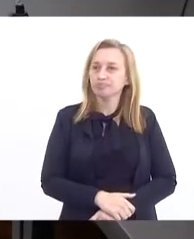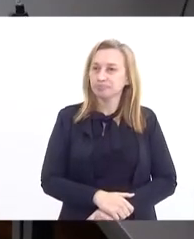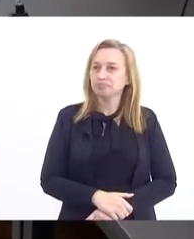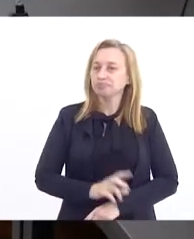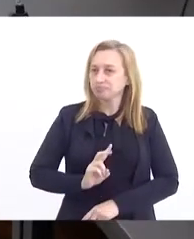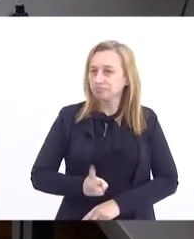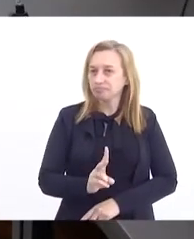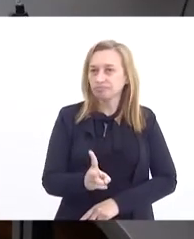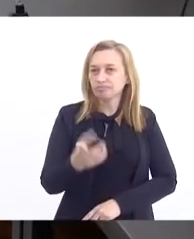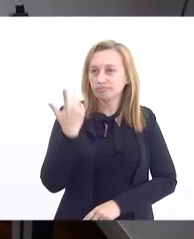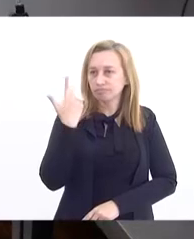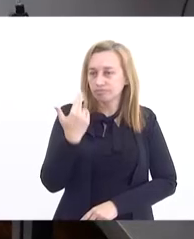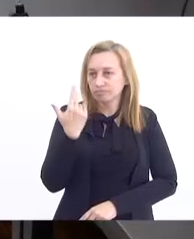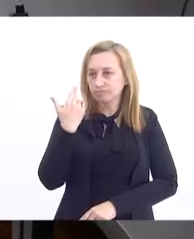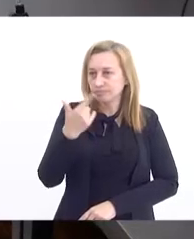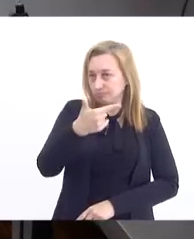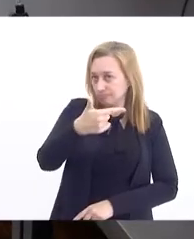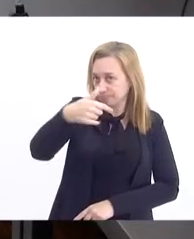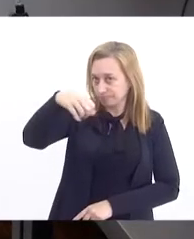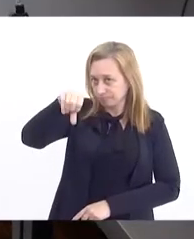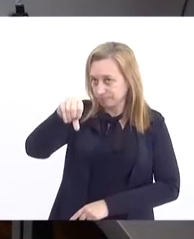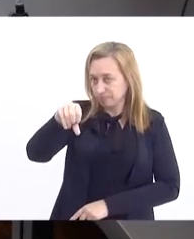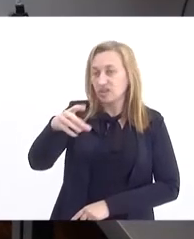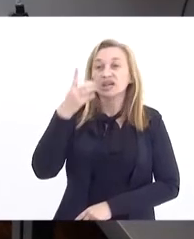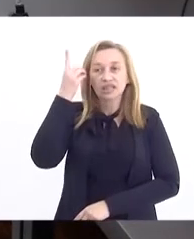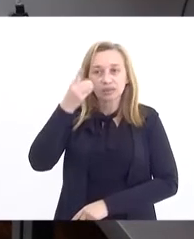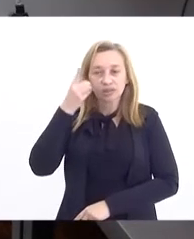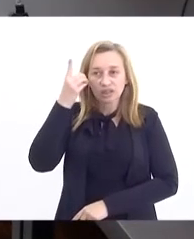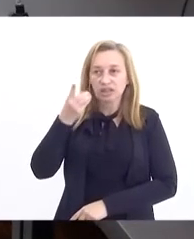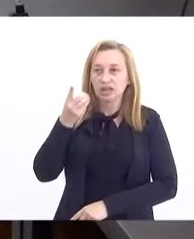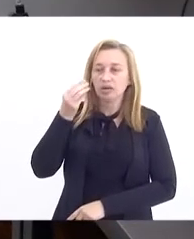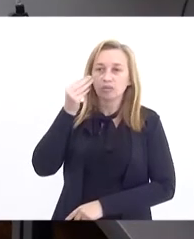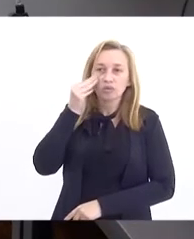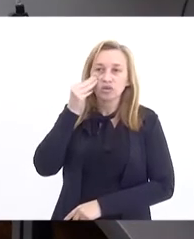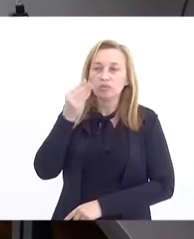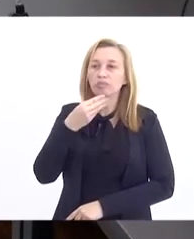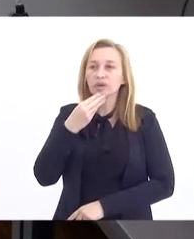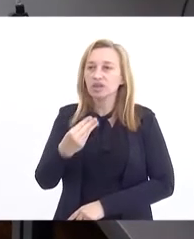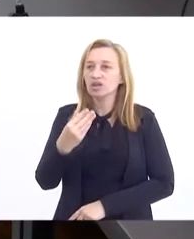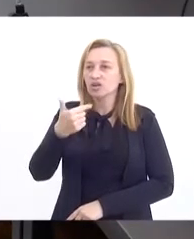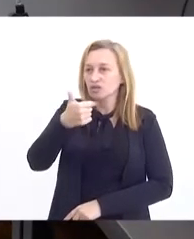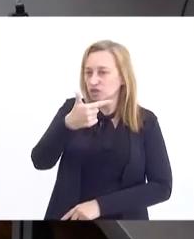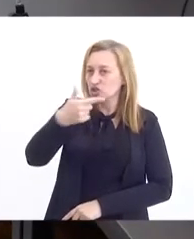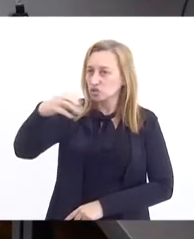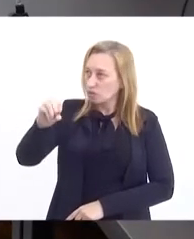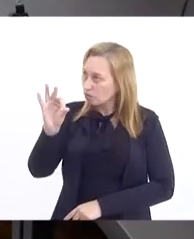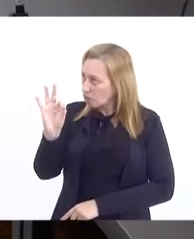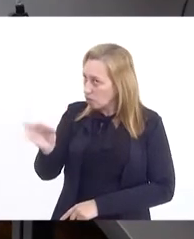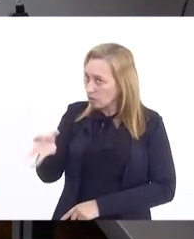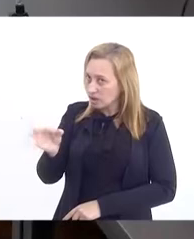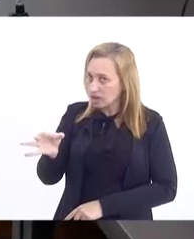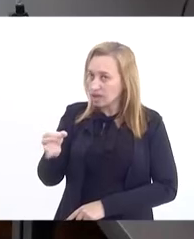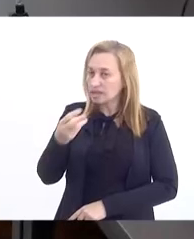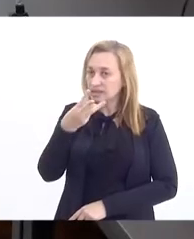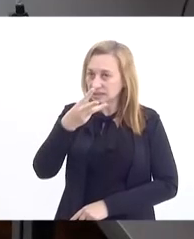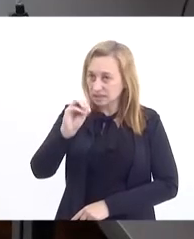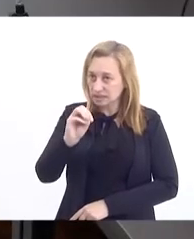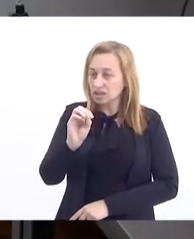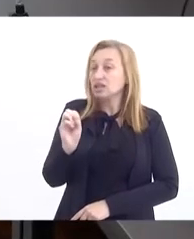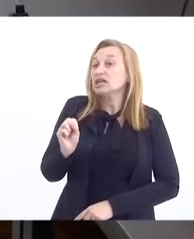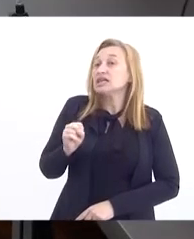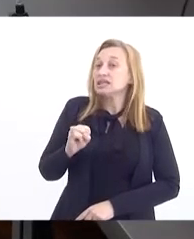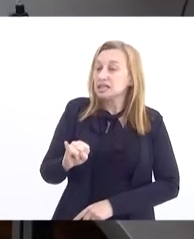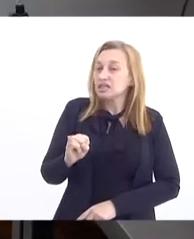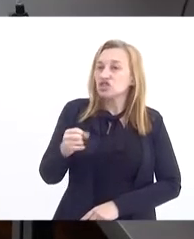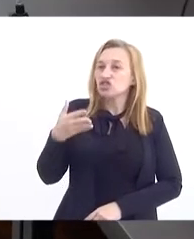Andamos com a pauta. Nós estamos ainda no 29. A deputada Mônica pediu vista do 29, está concedido. Vamos para o 30 da pauta. Se